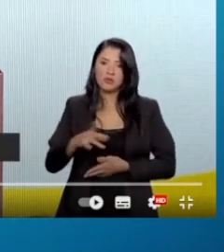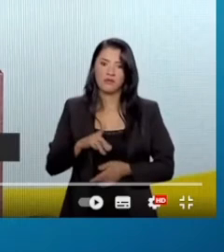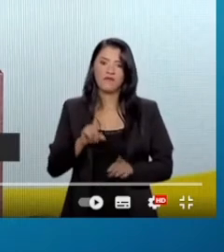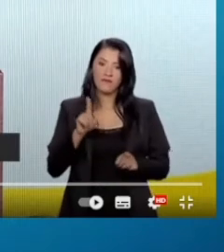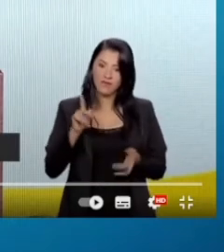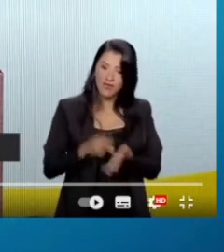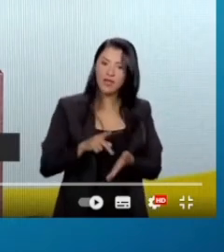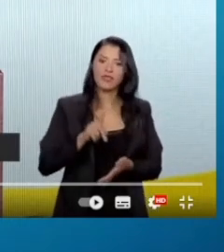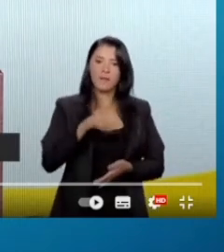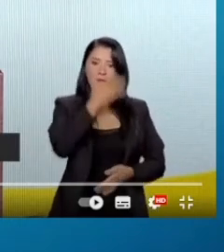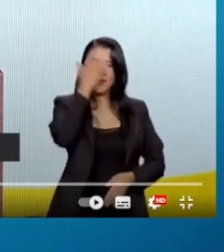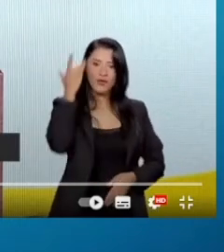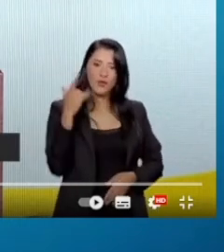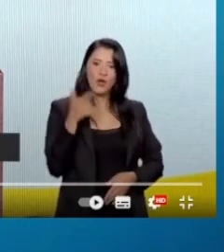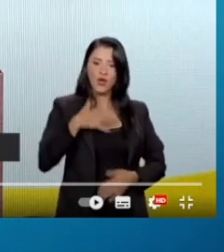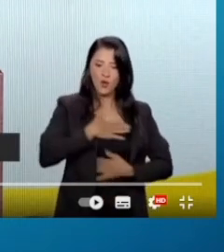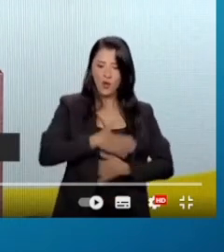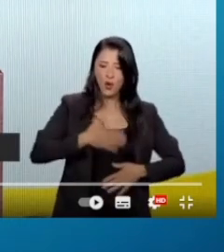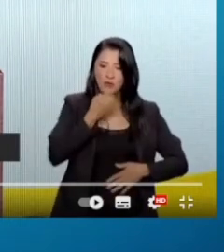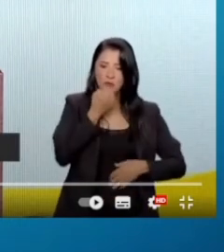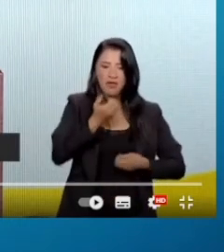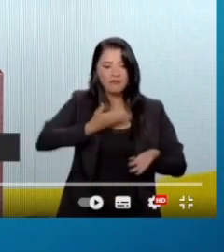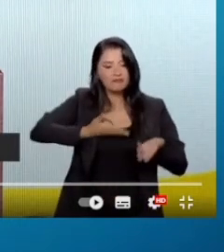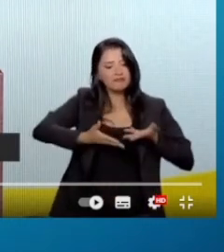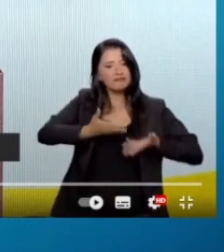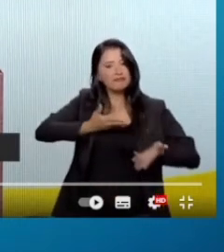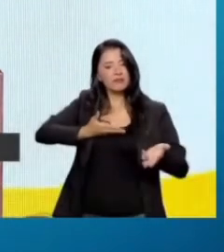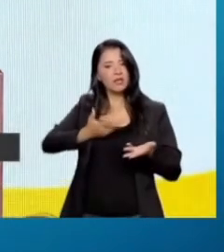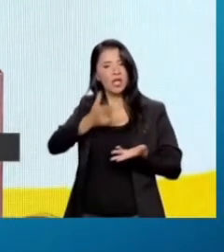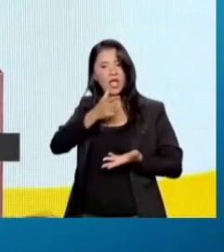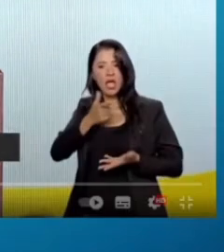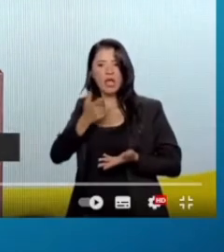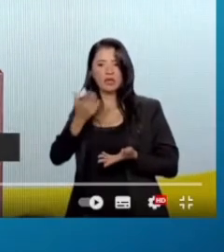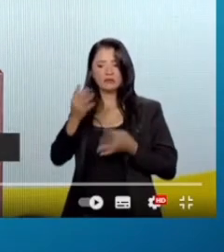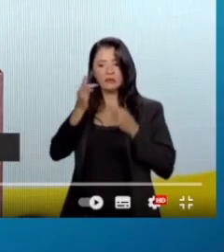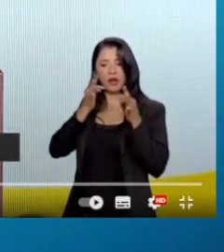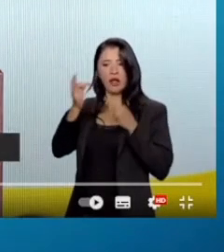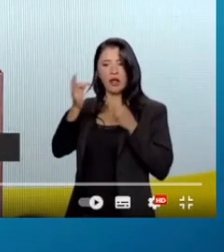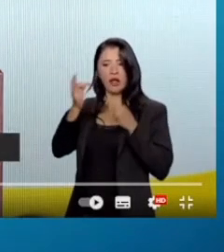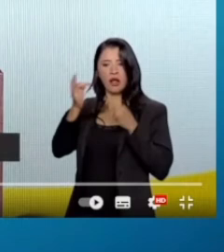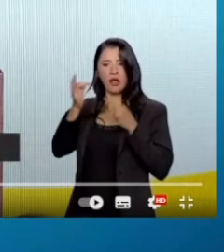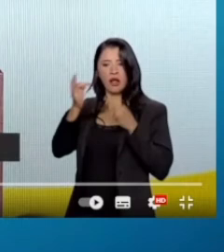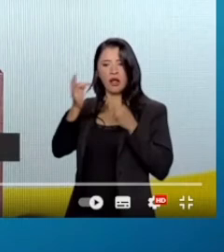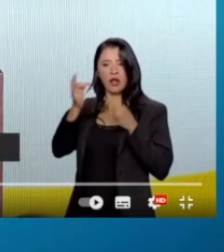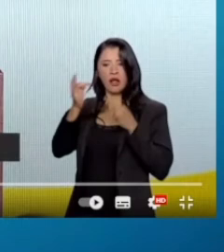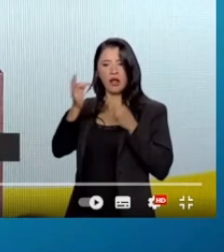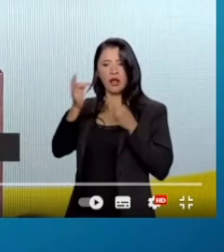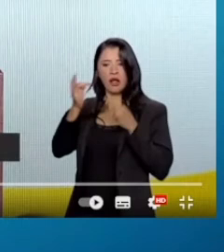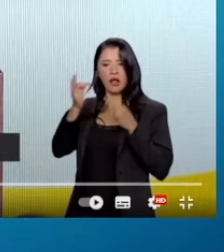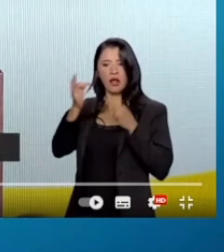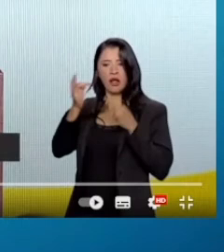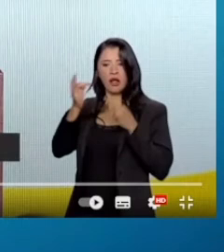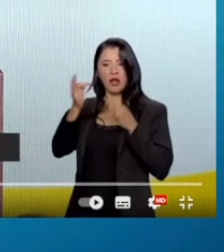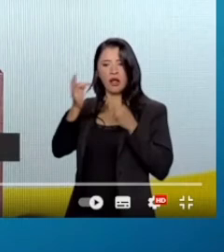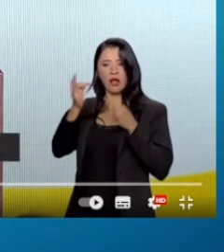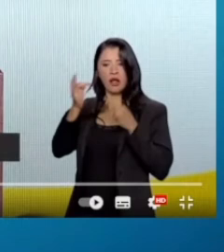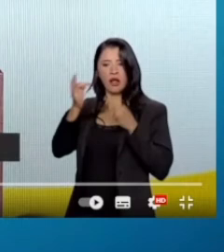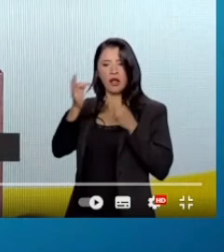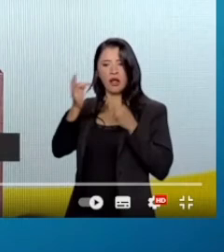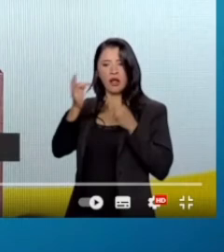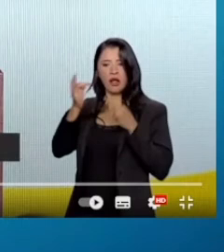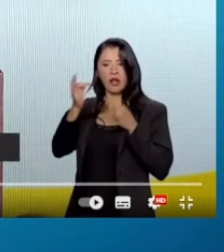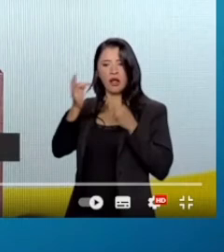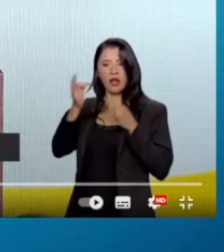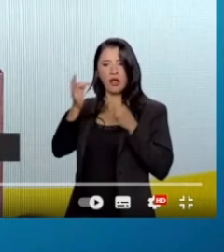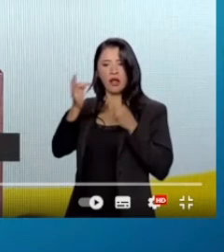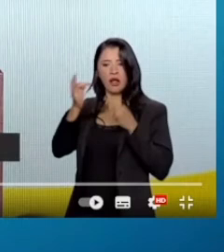gostam, sabe, de ser bem tratadas. As pessoas não se tratam porque não podem. E ele é o presidente da República. Ele fala como se ele